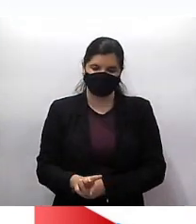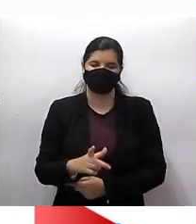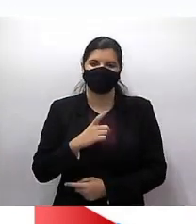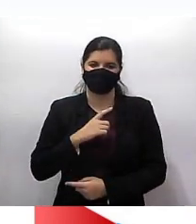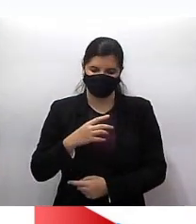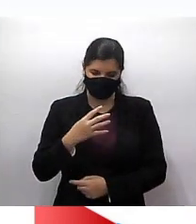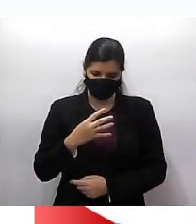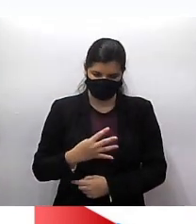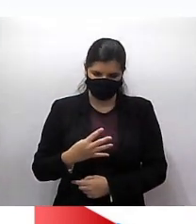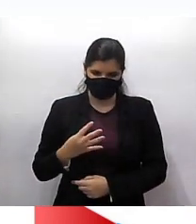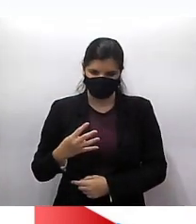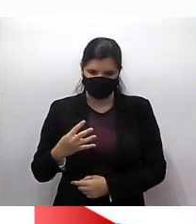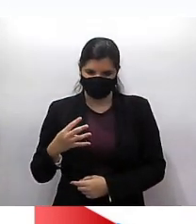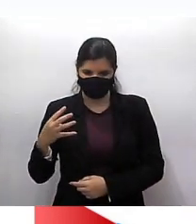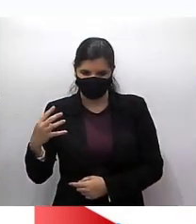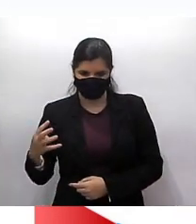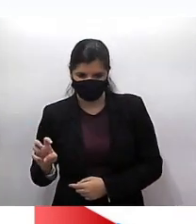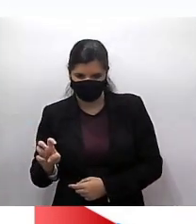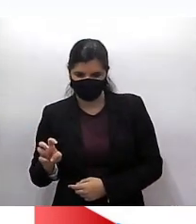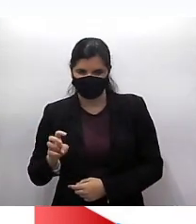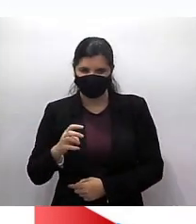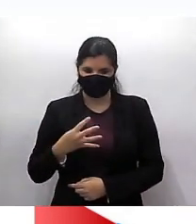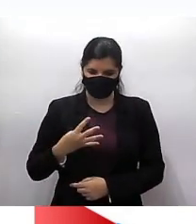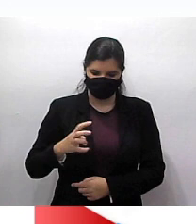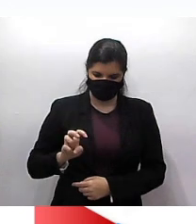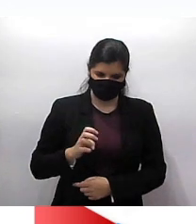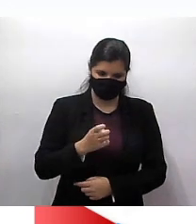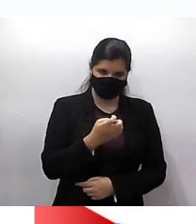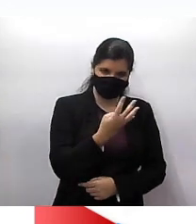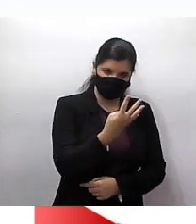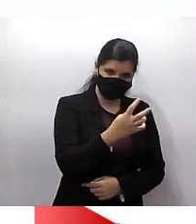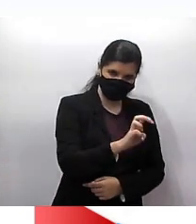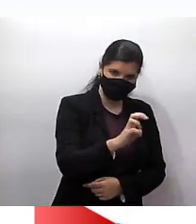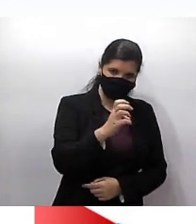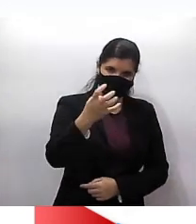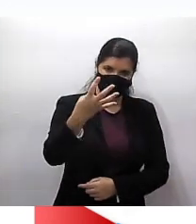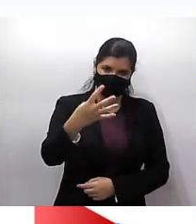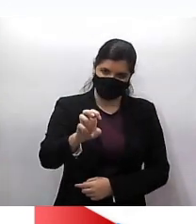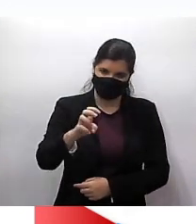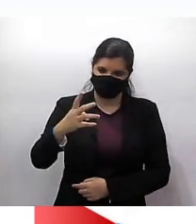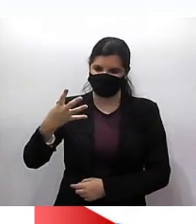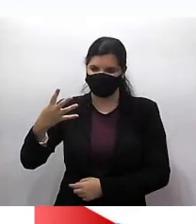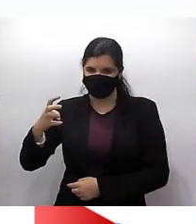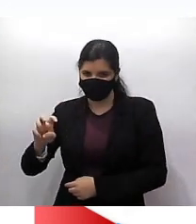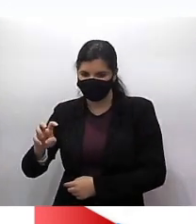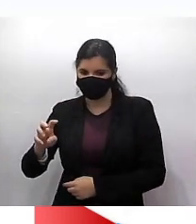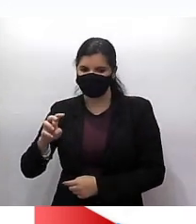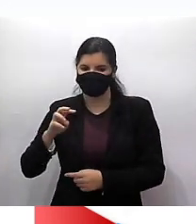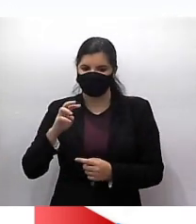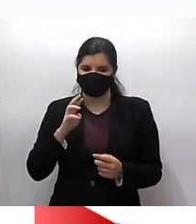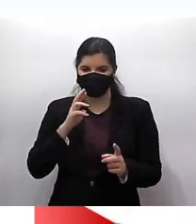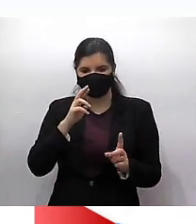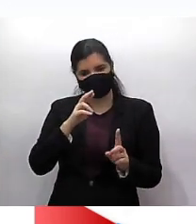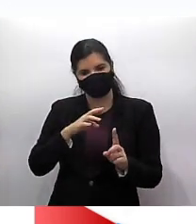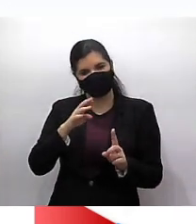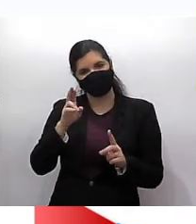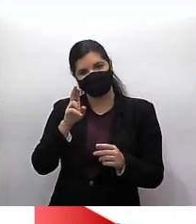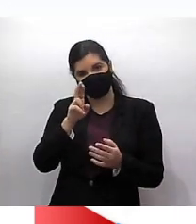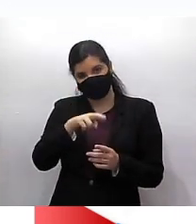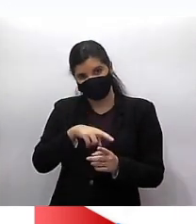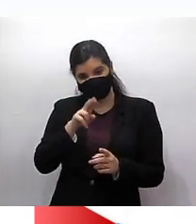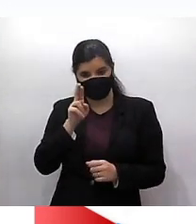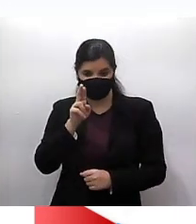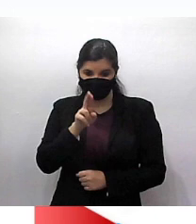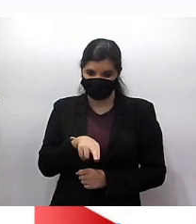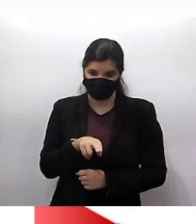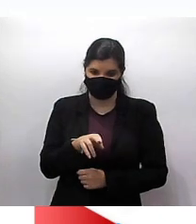mede 45, os demais vão medir 45. Não esquece disso, tá bom? Usando a nossa referência aí, uma imagem